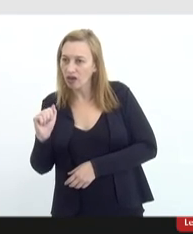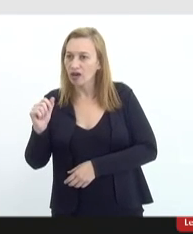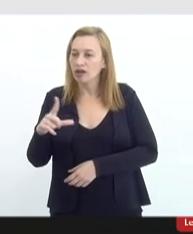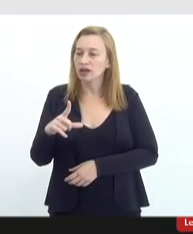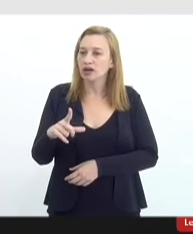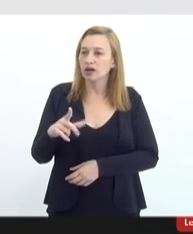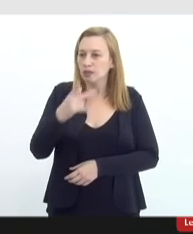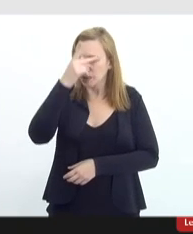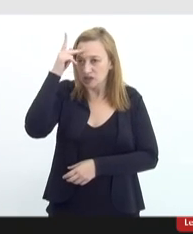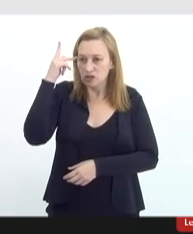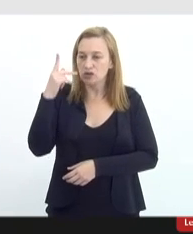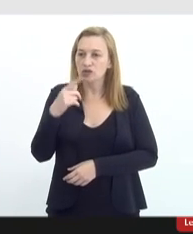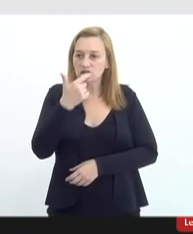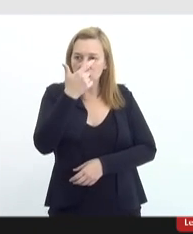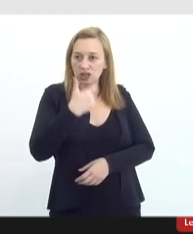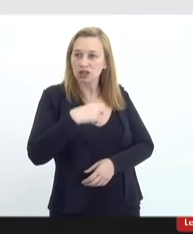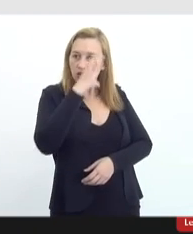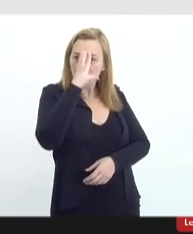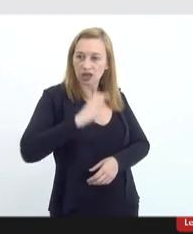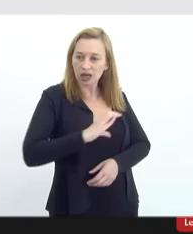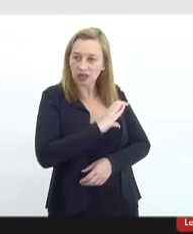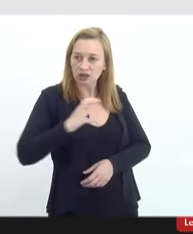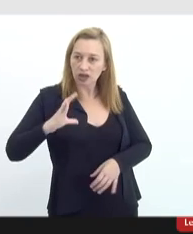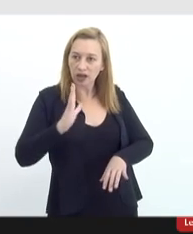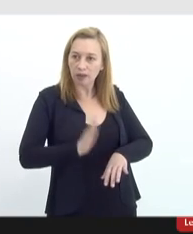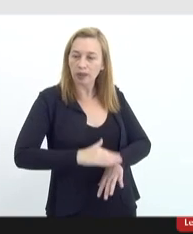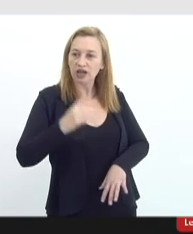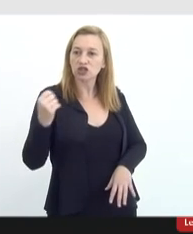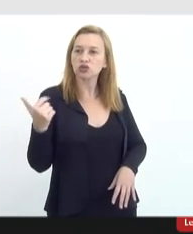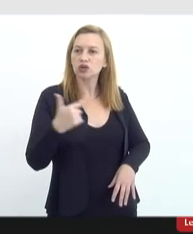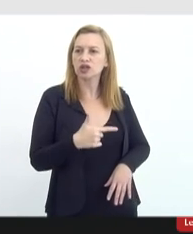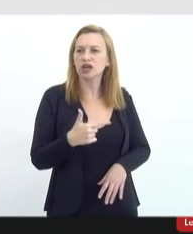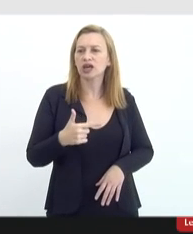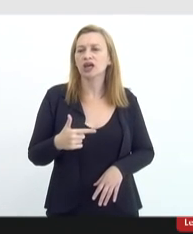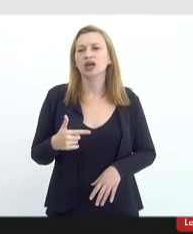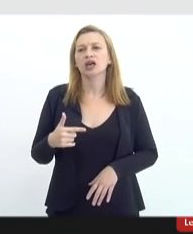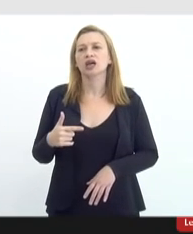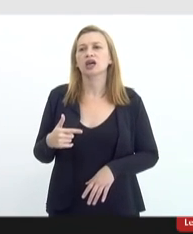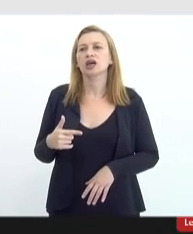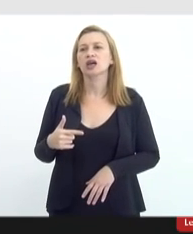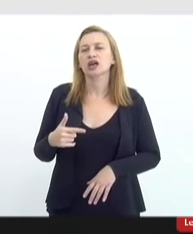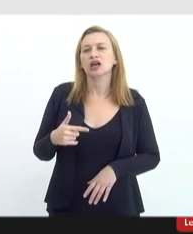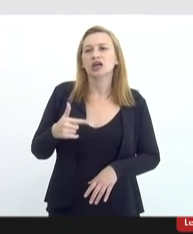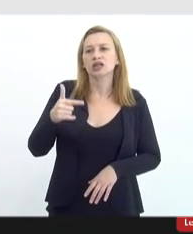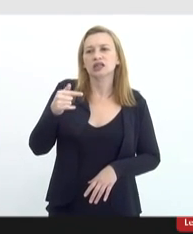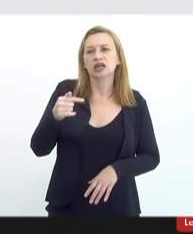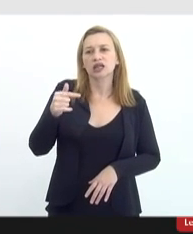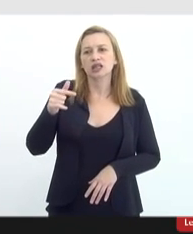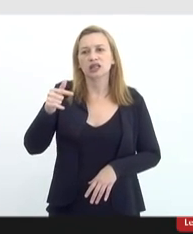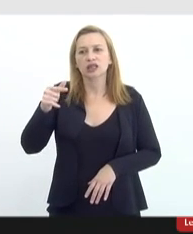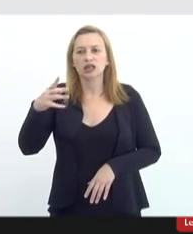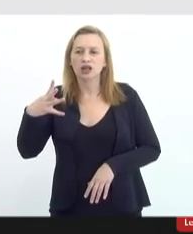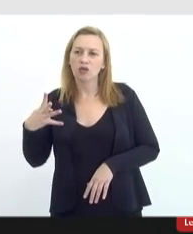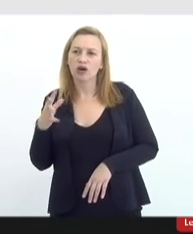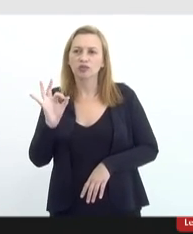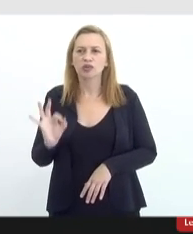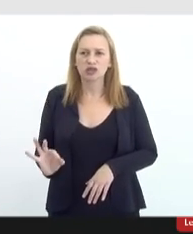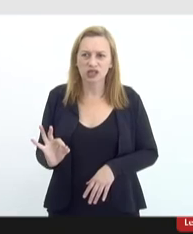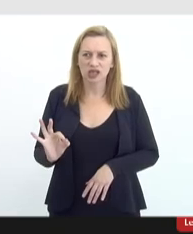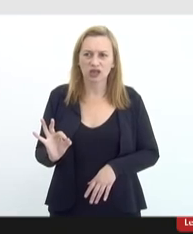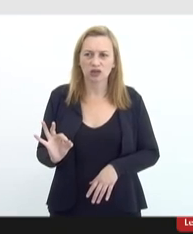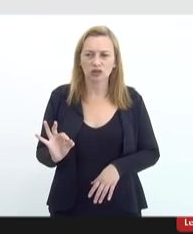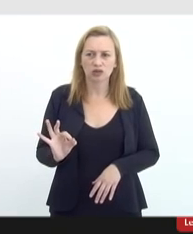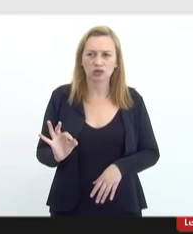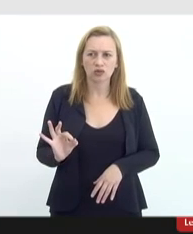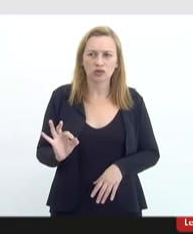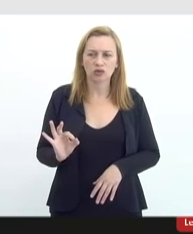se declaravam católicas. Isso era muito maior do que a média ali, que eu acho que era de 74%, a média nacional. Então, você tinha nessa